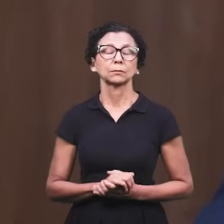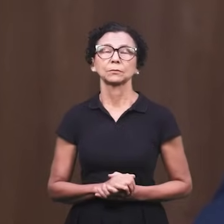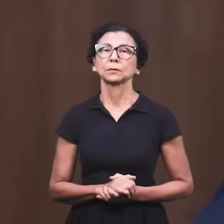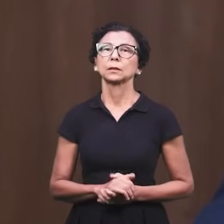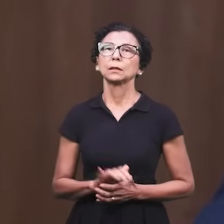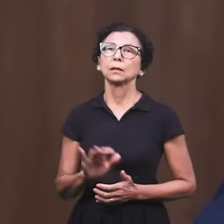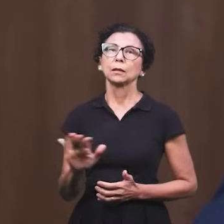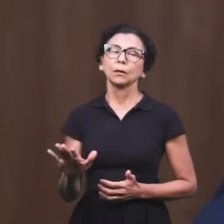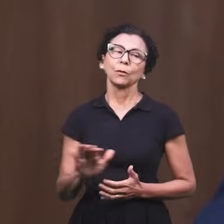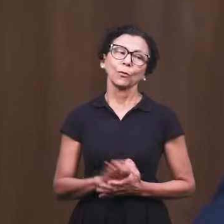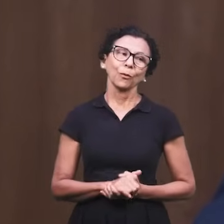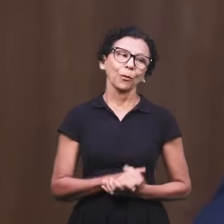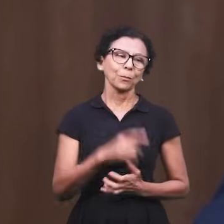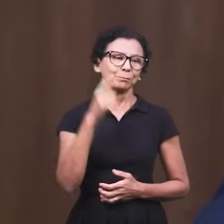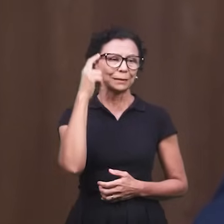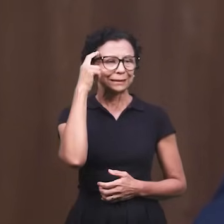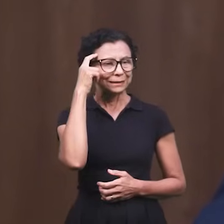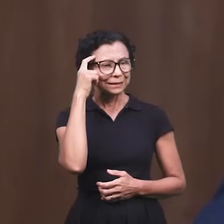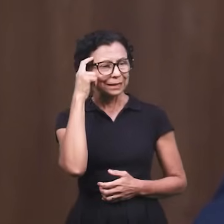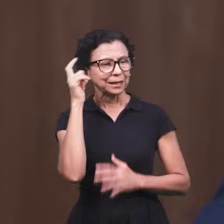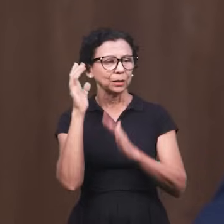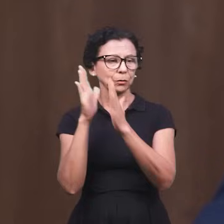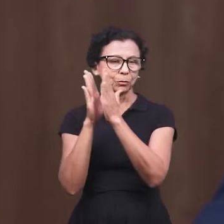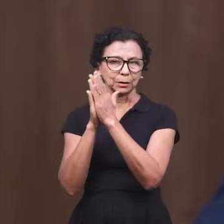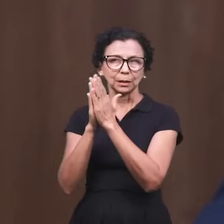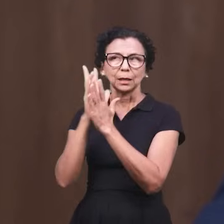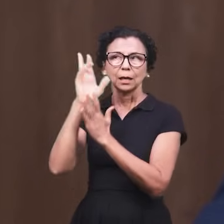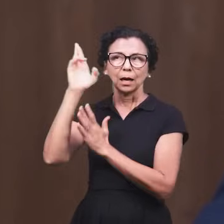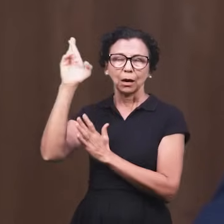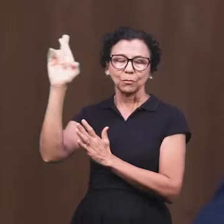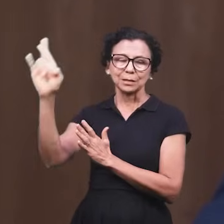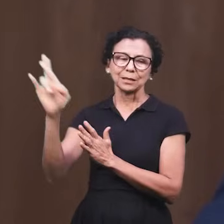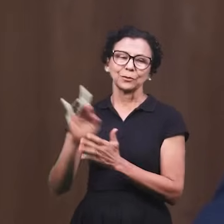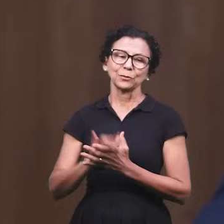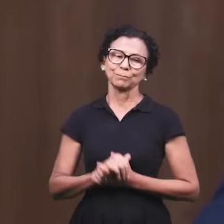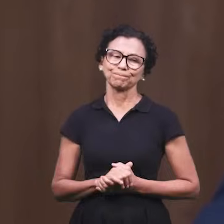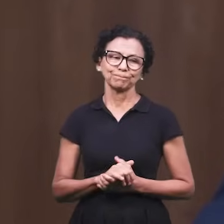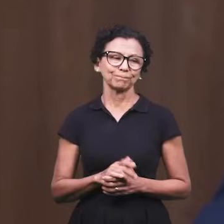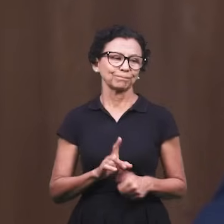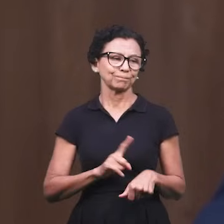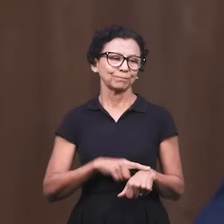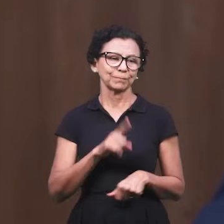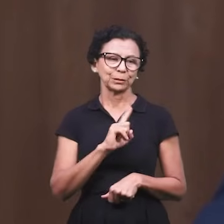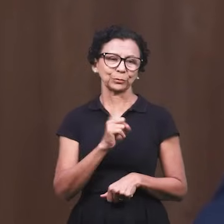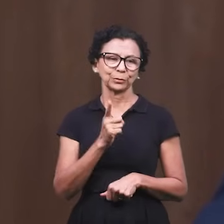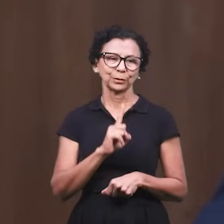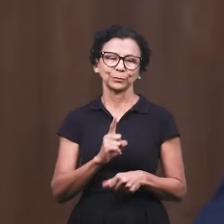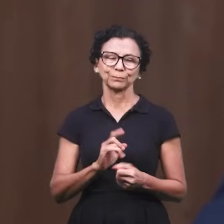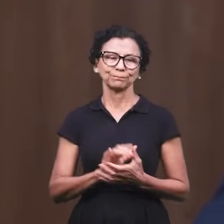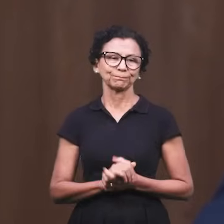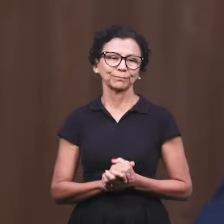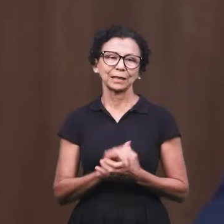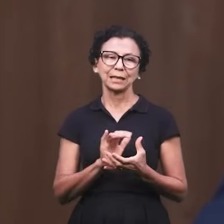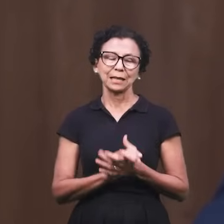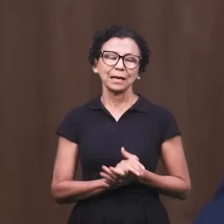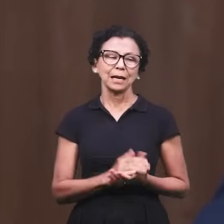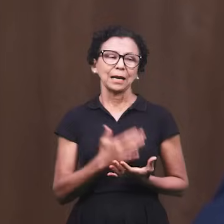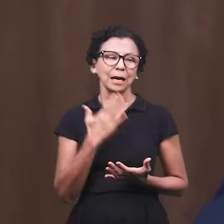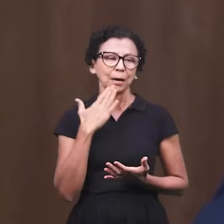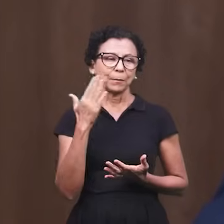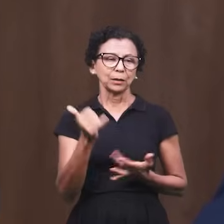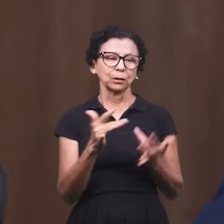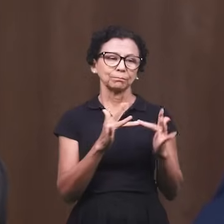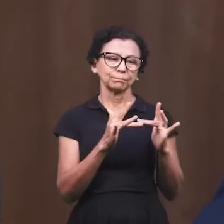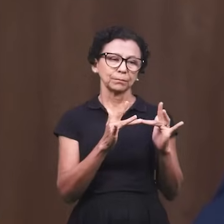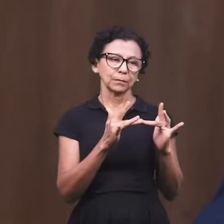A gente vai dizer: olha, não é isso. Eu orei ao Senhor, busquei o Senhor e não é isso. Então os sentimentos, as